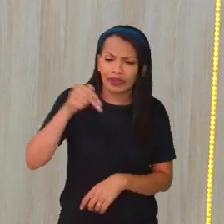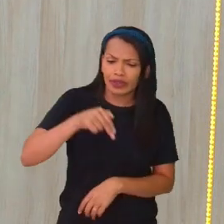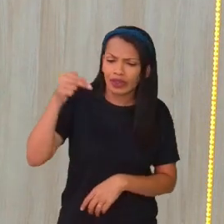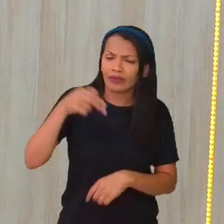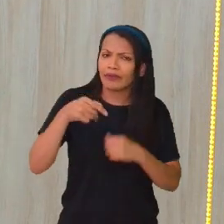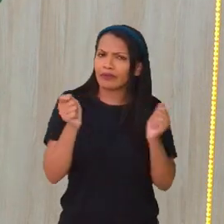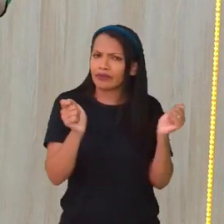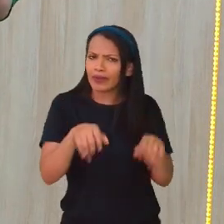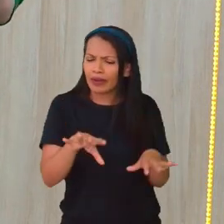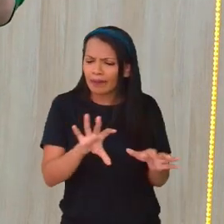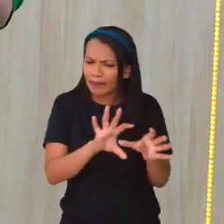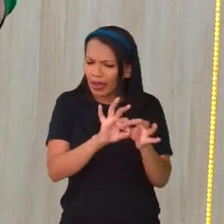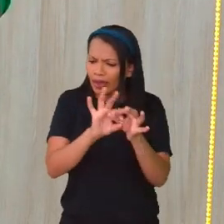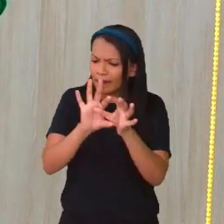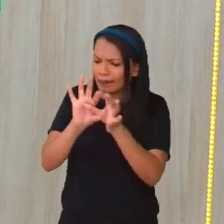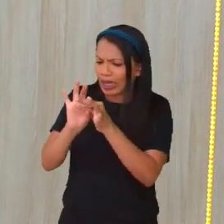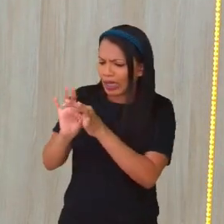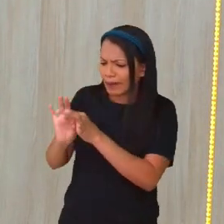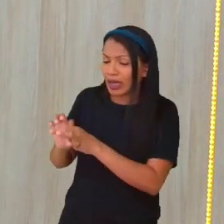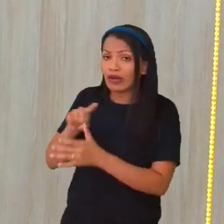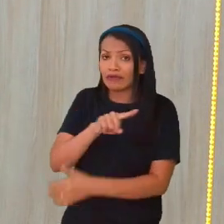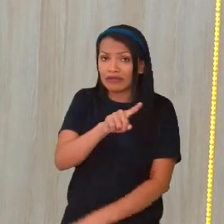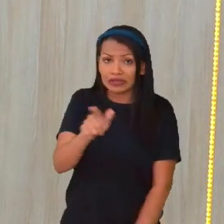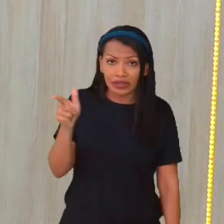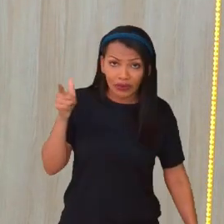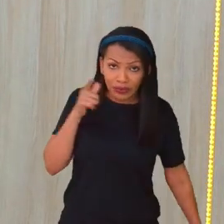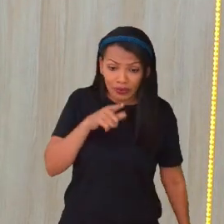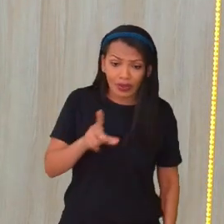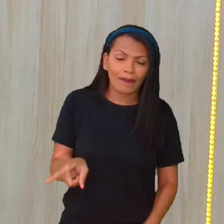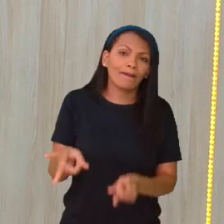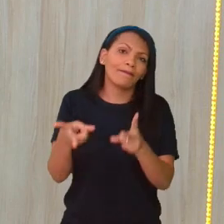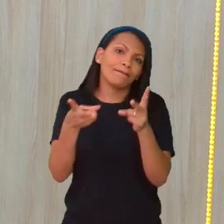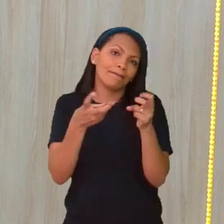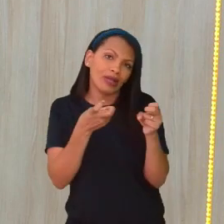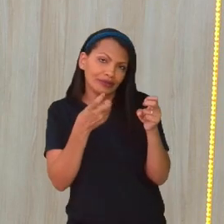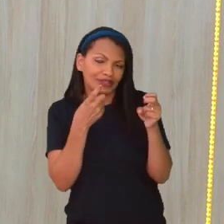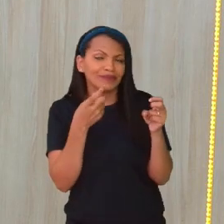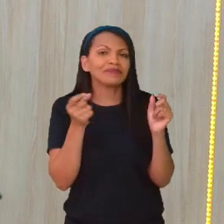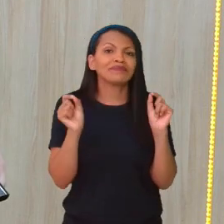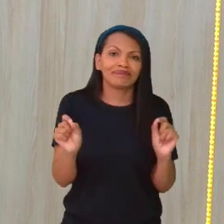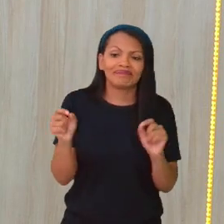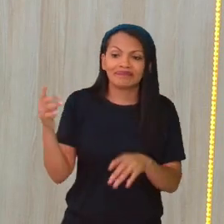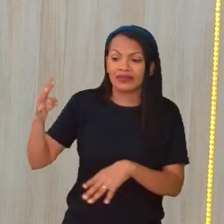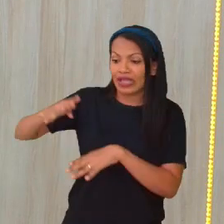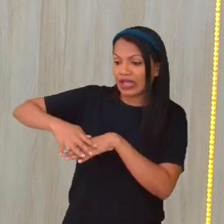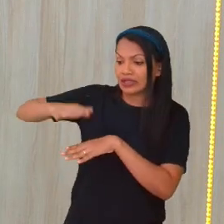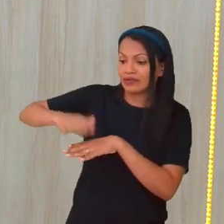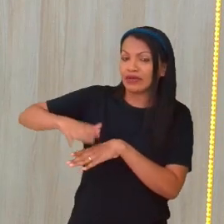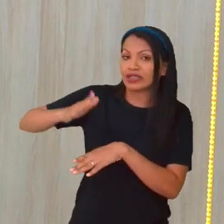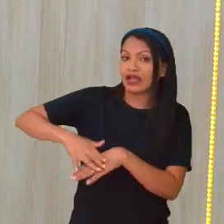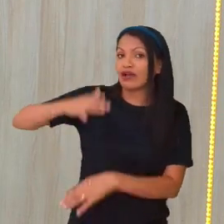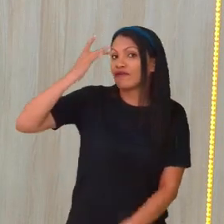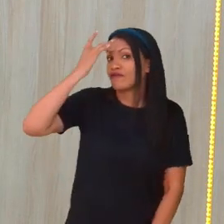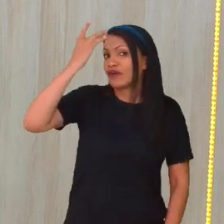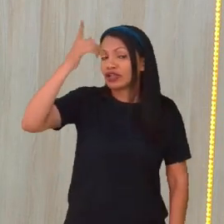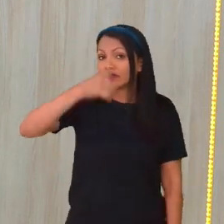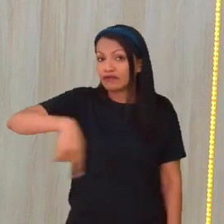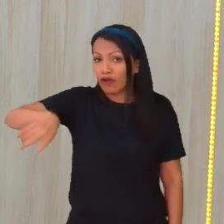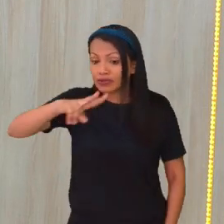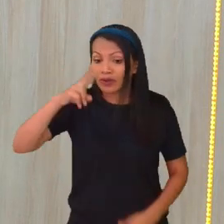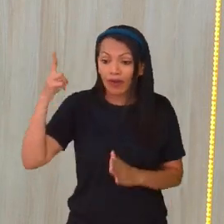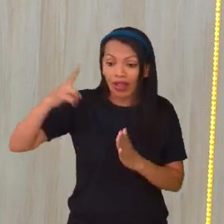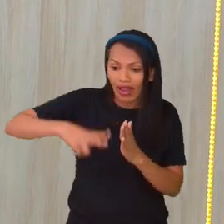tudo interligado. Se vocês conseguem perceber essas interligações, a matemática fica mais fácil. Vocês vão ler